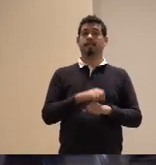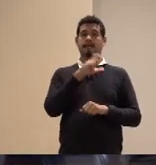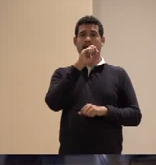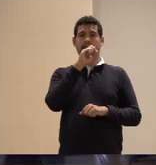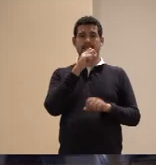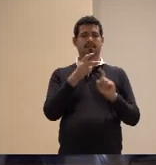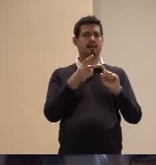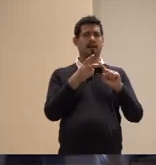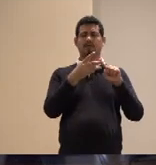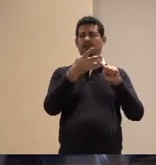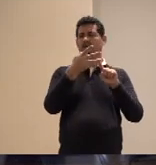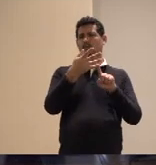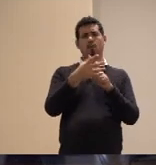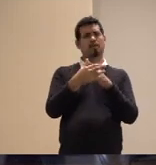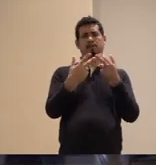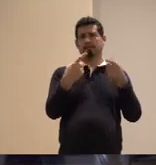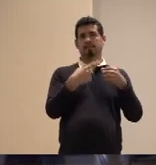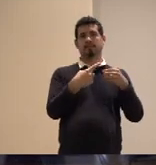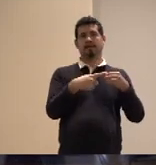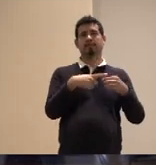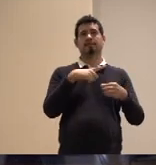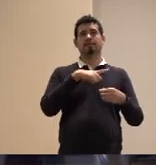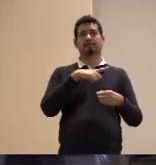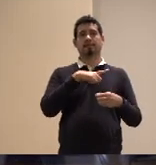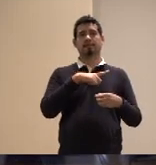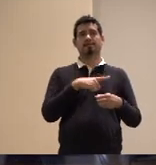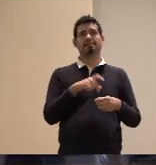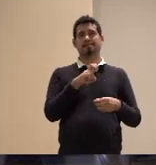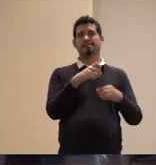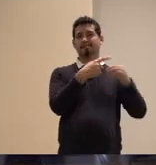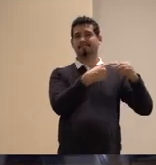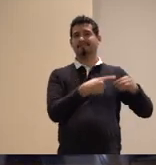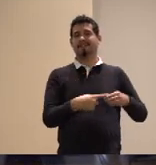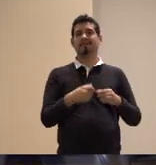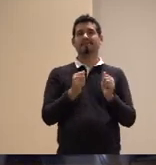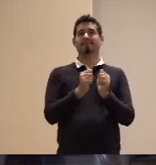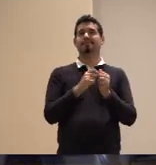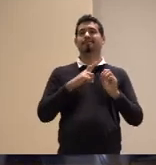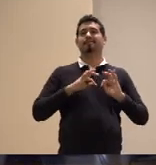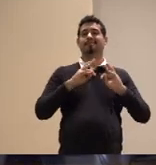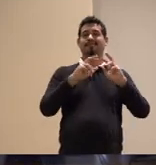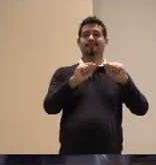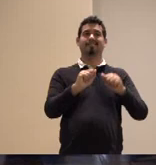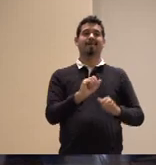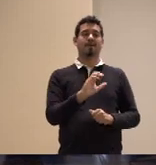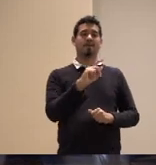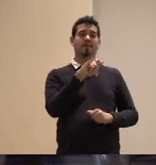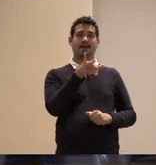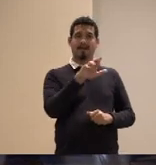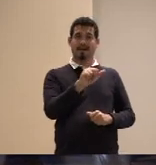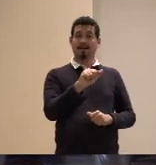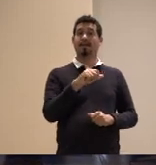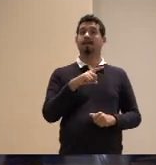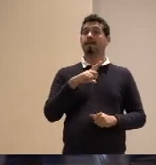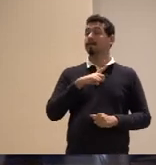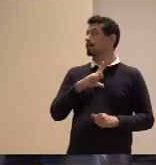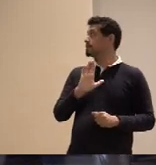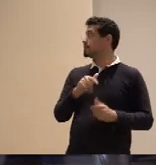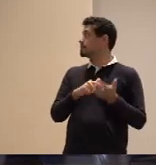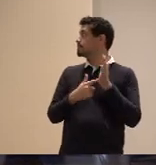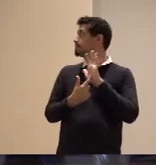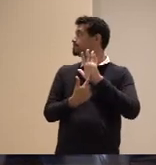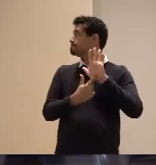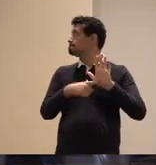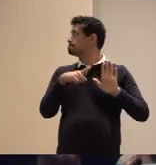Ipira e Piratuba. Ele é composto por esses 5 municípios, que abrange toda a comarca. Esse serviço é prestado, né?